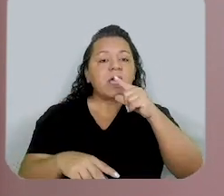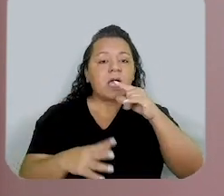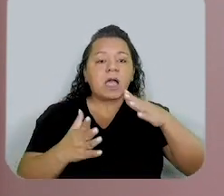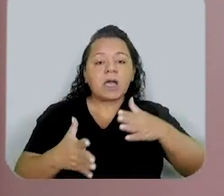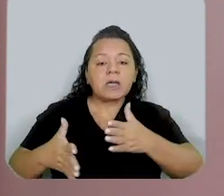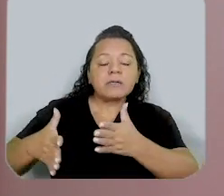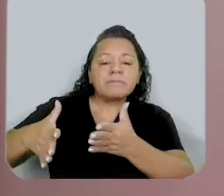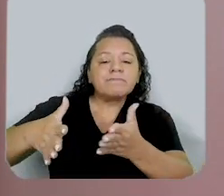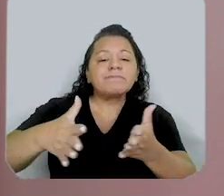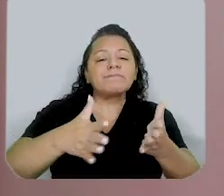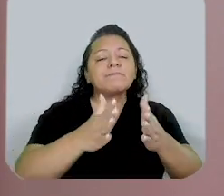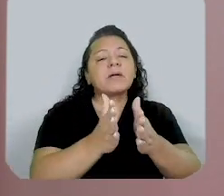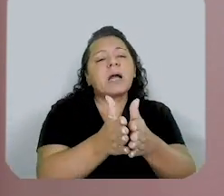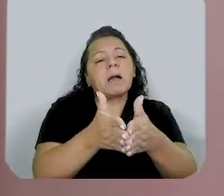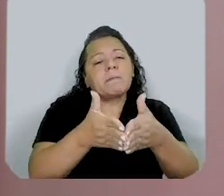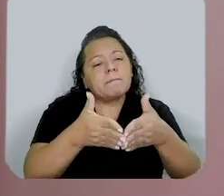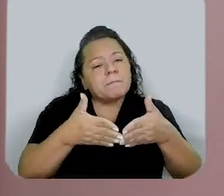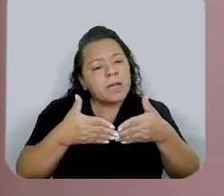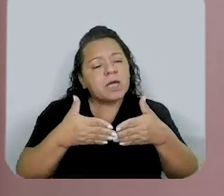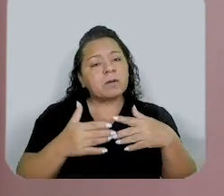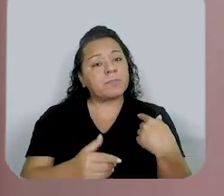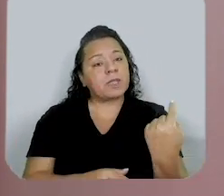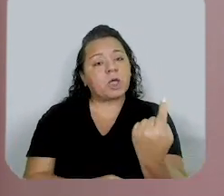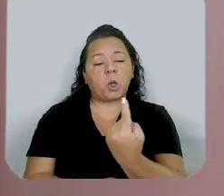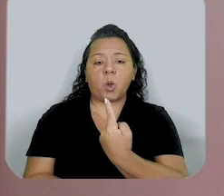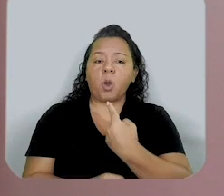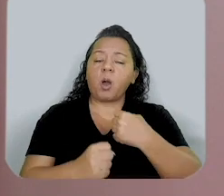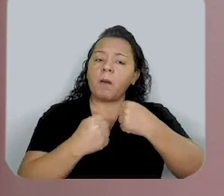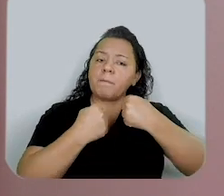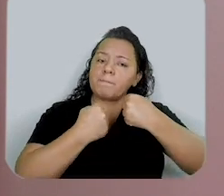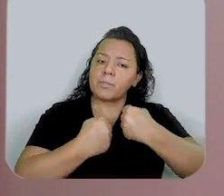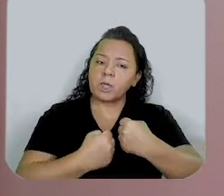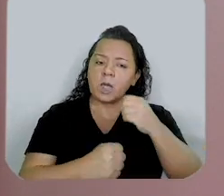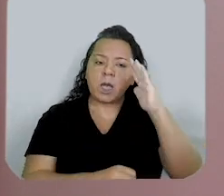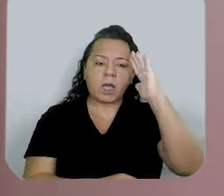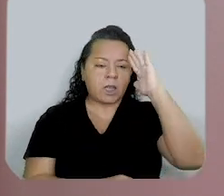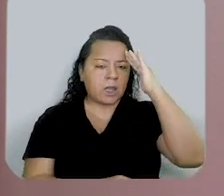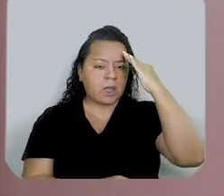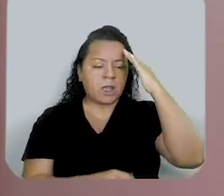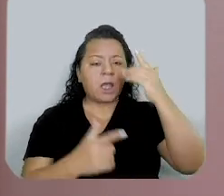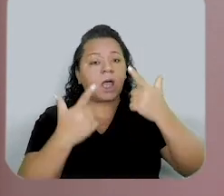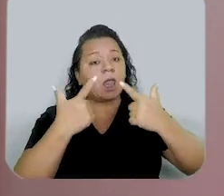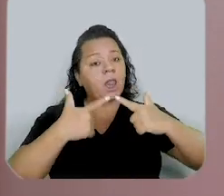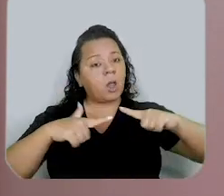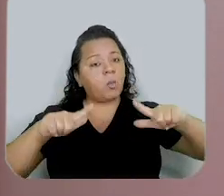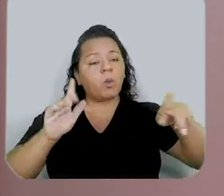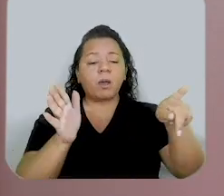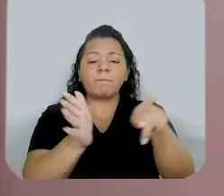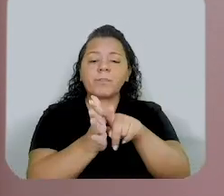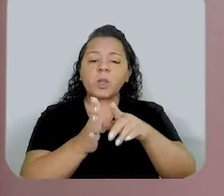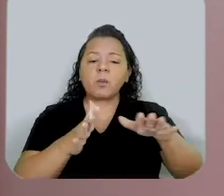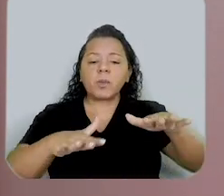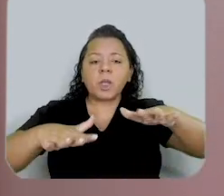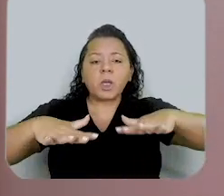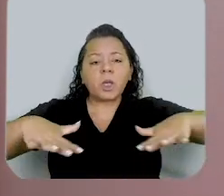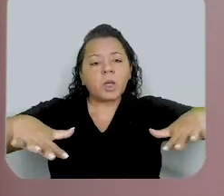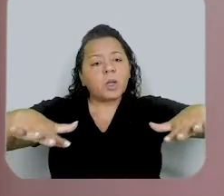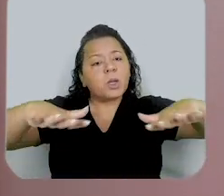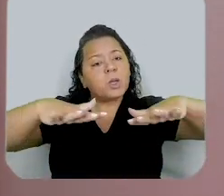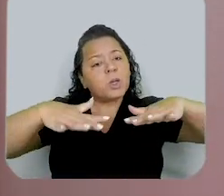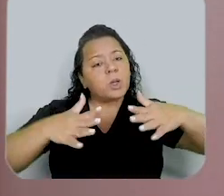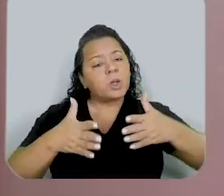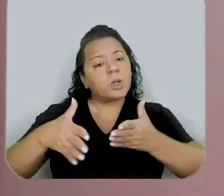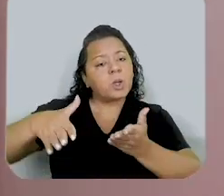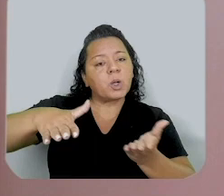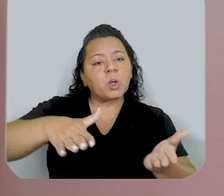nós possamos entender a linguagem dela. Não é à toa que ela fica cheia demais. Não é à toa